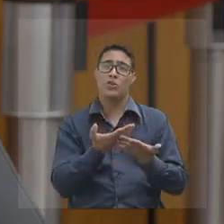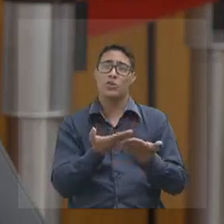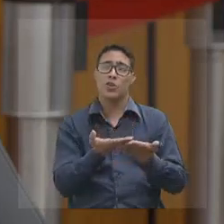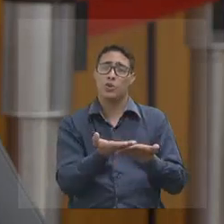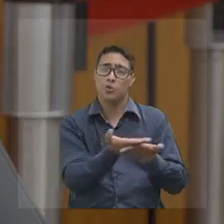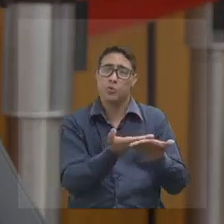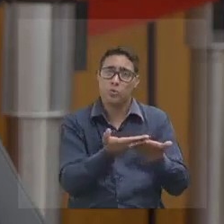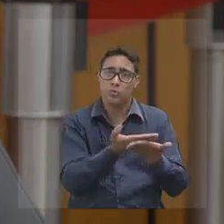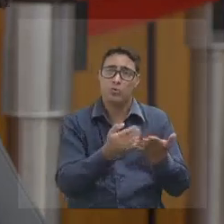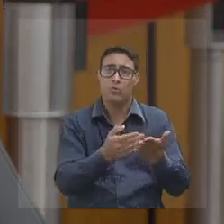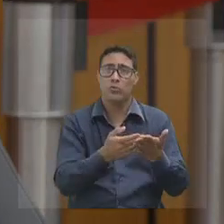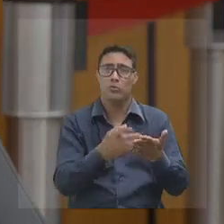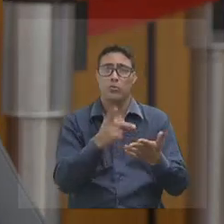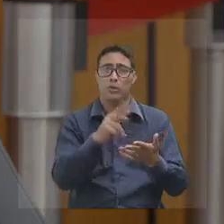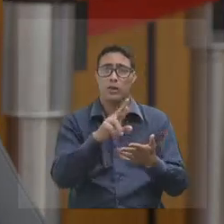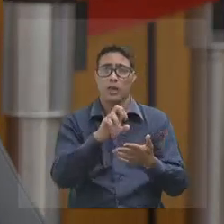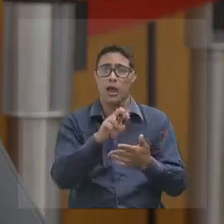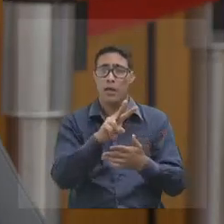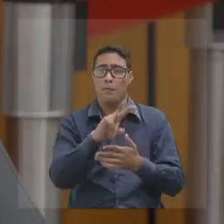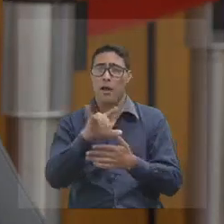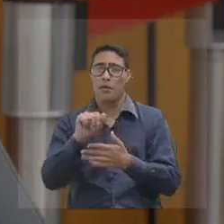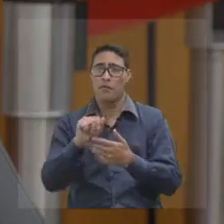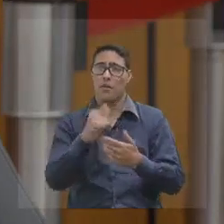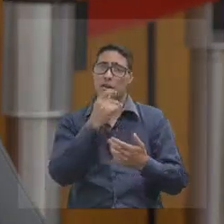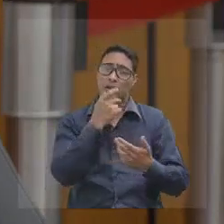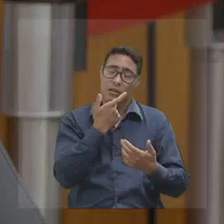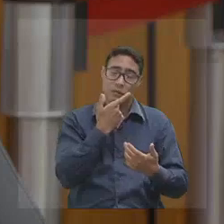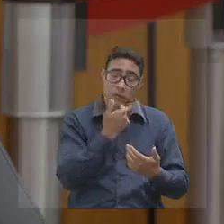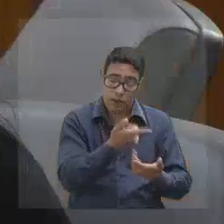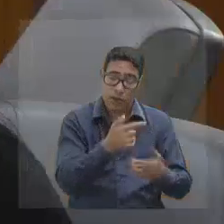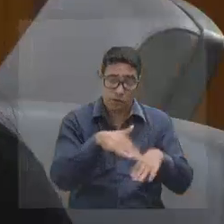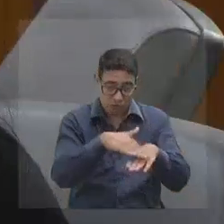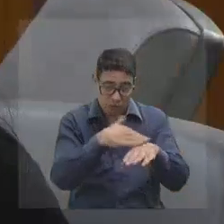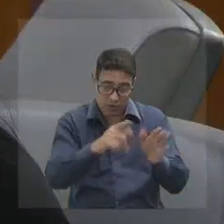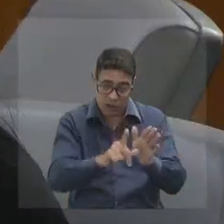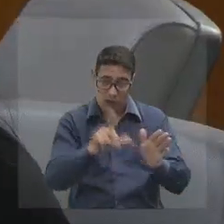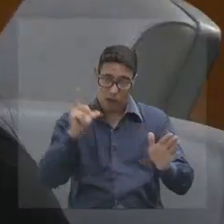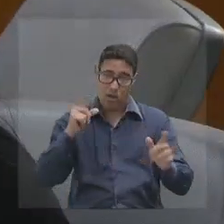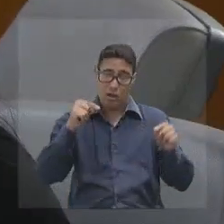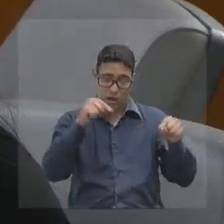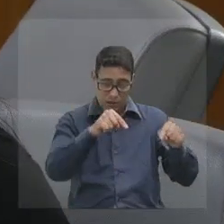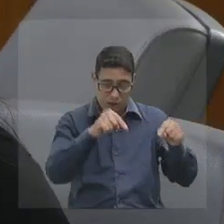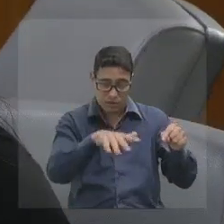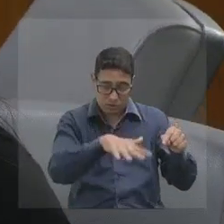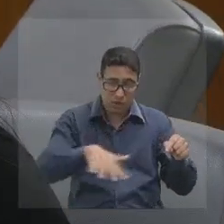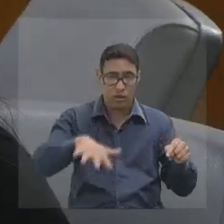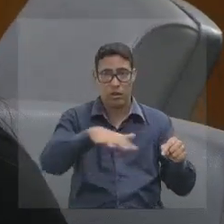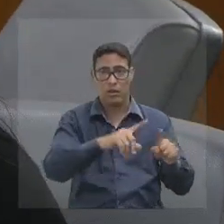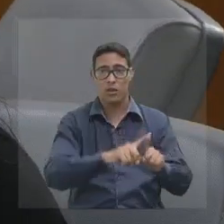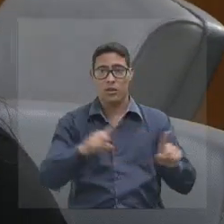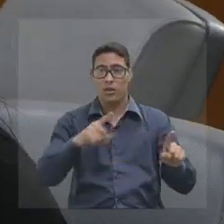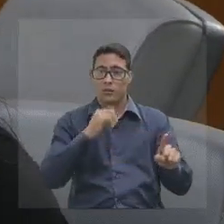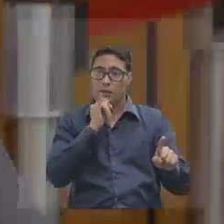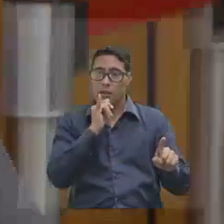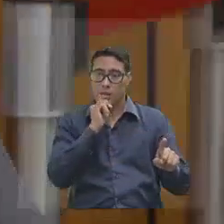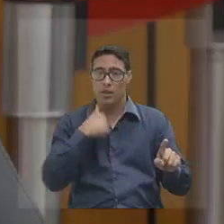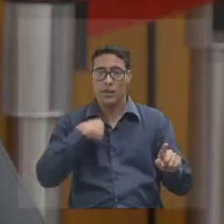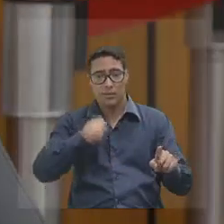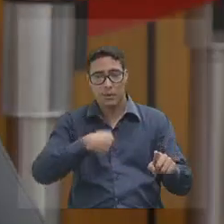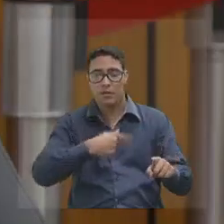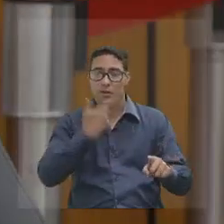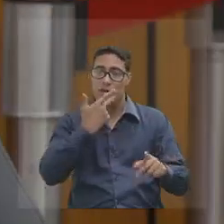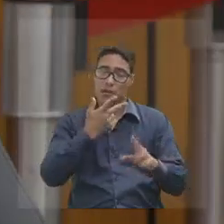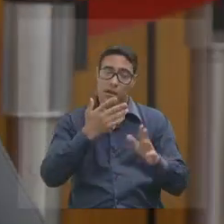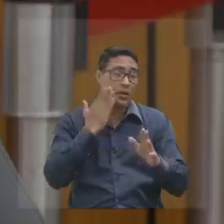ser antes do restante da cidade Ah vai impactar a cidade toda mas se tem uma comunidade tradicional ela precisa ser ouvido de forma prévia